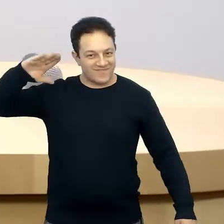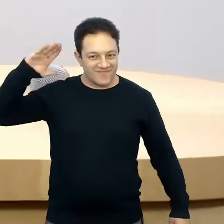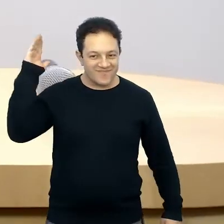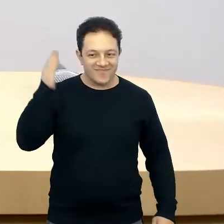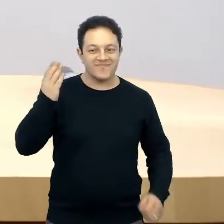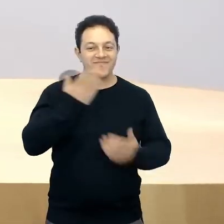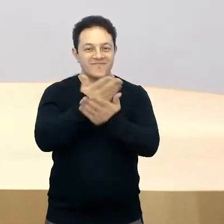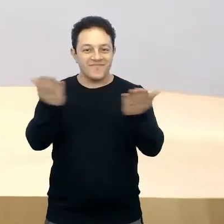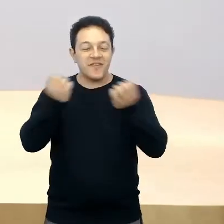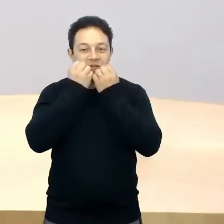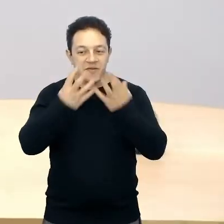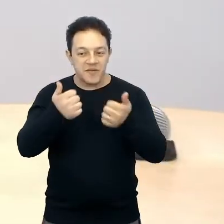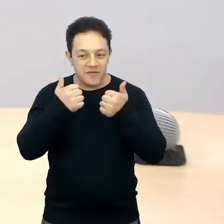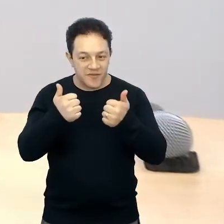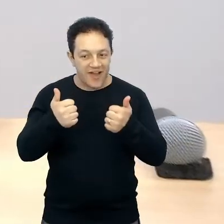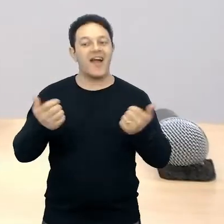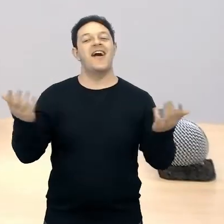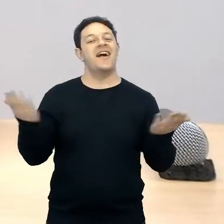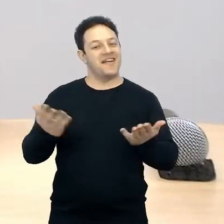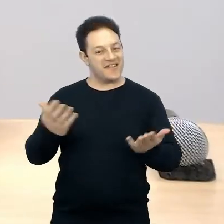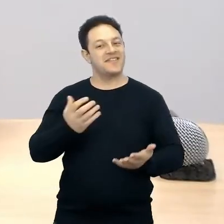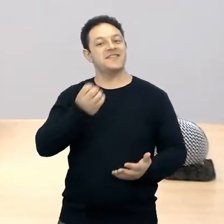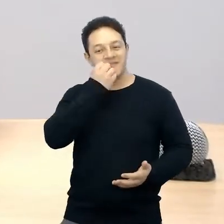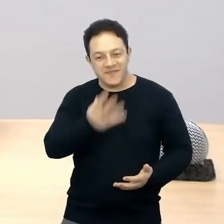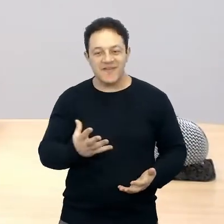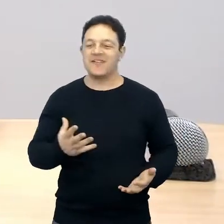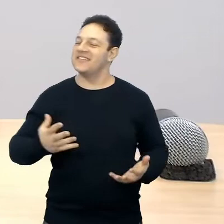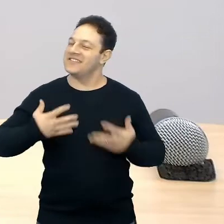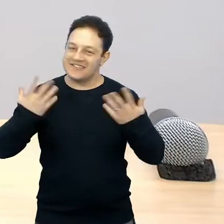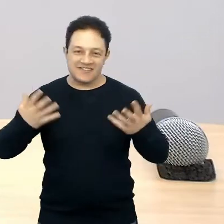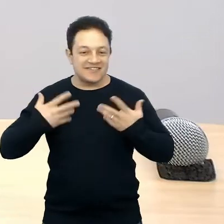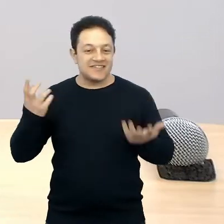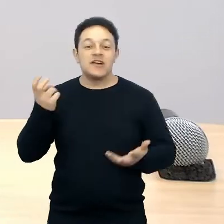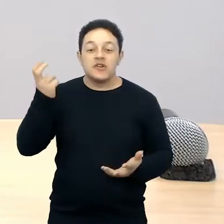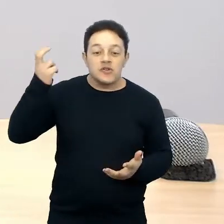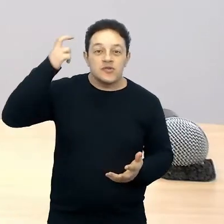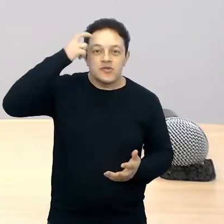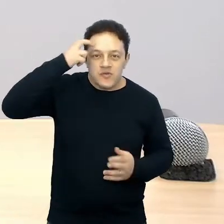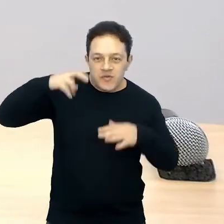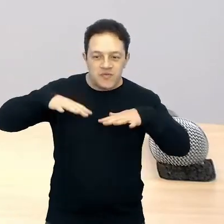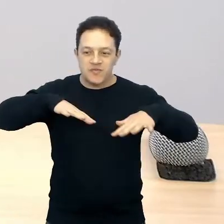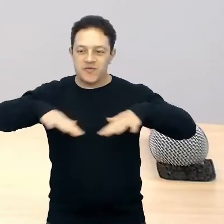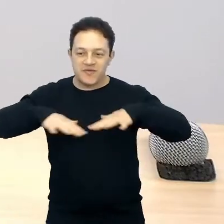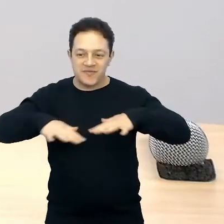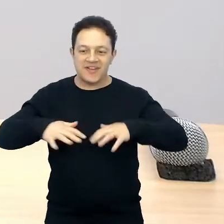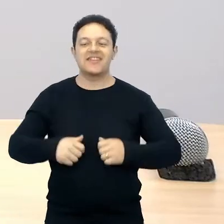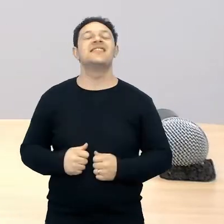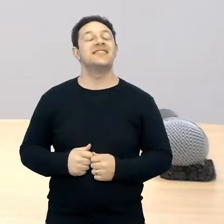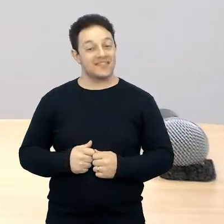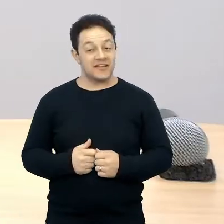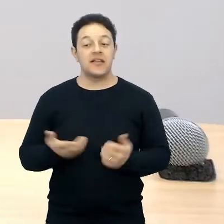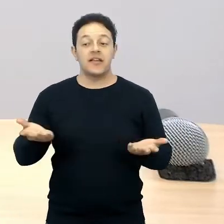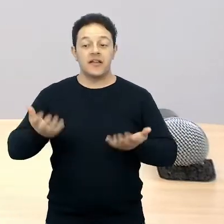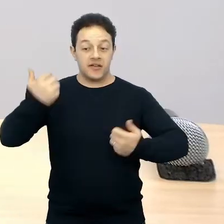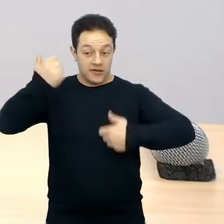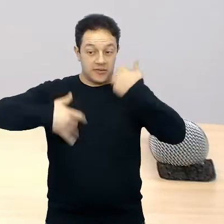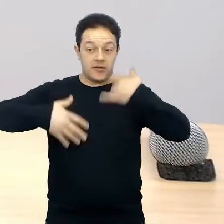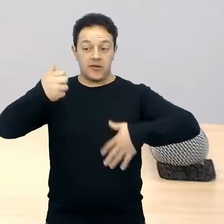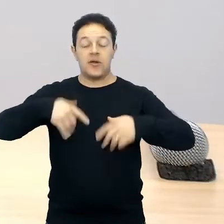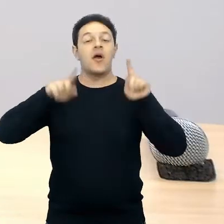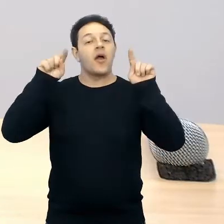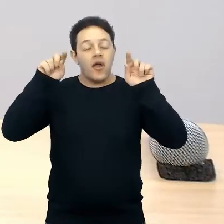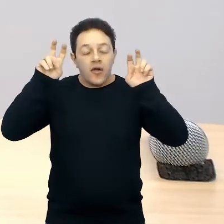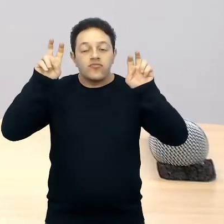Salve, galera, tudo bem com vocês? Agora sim, cultura em movimento. A gente vai falar hoje